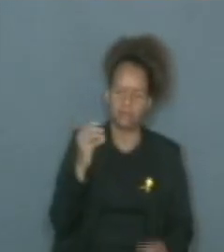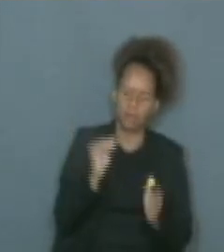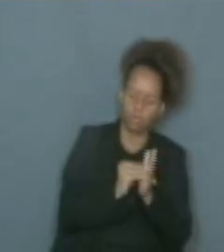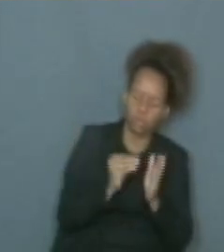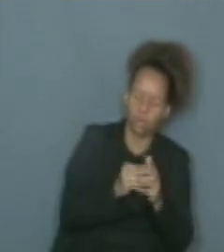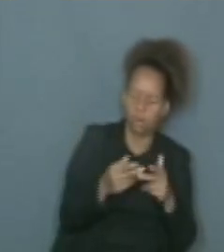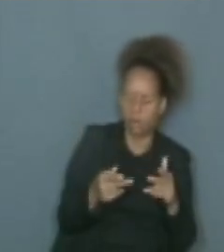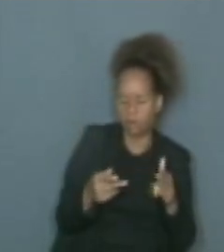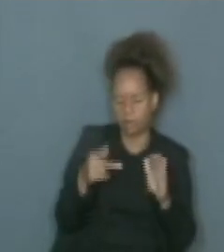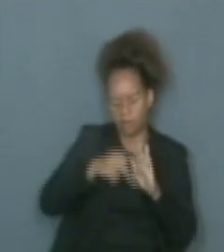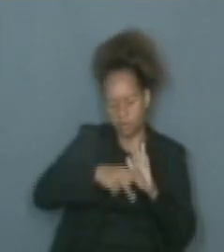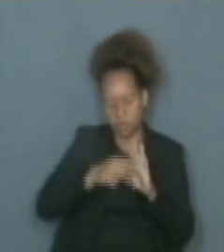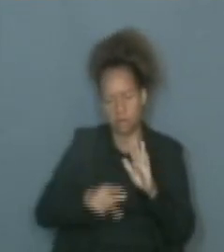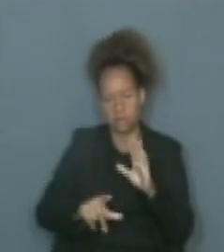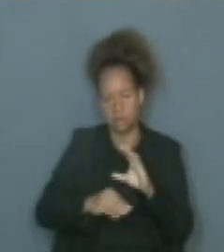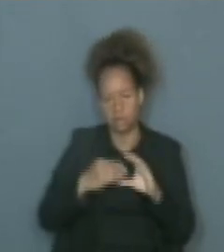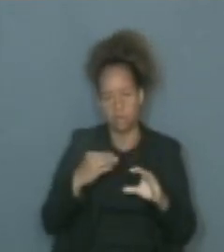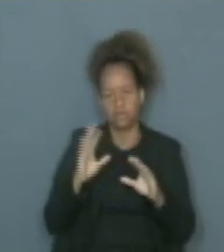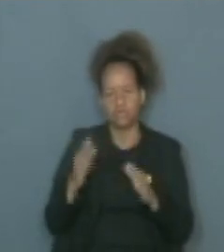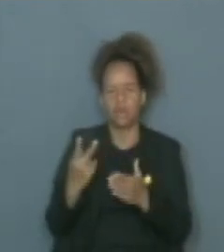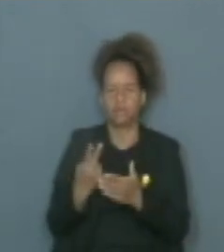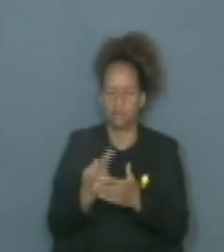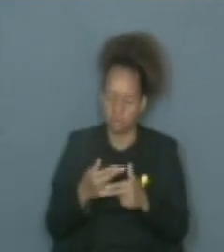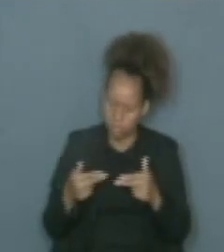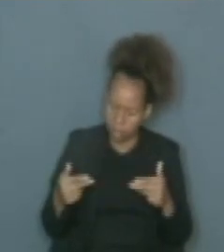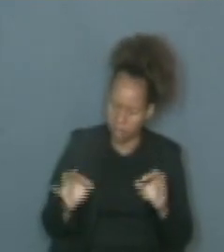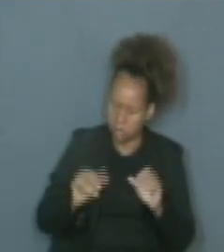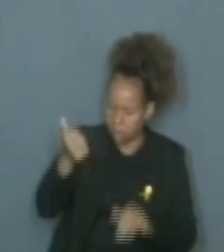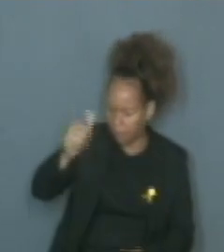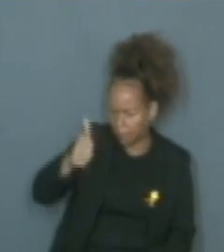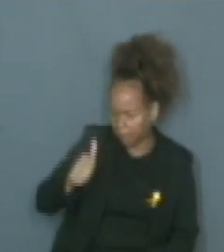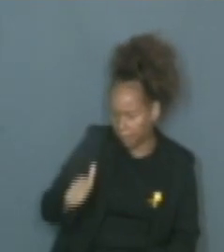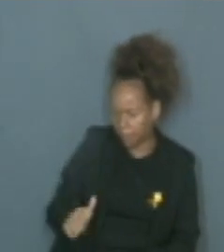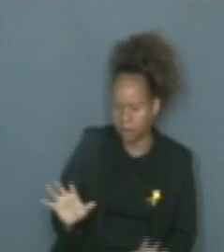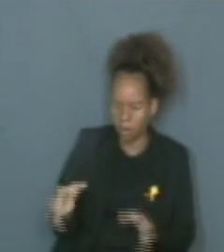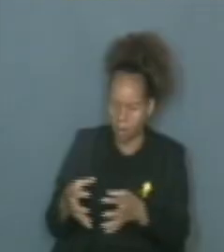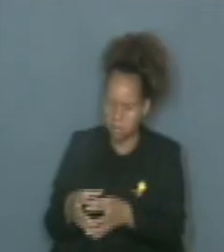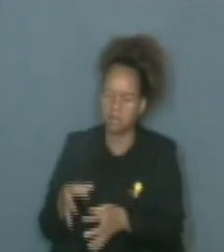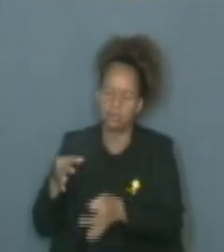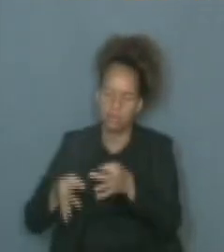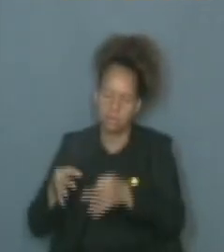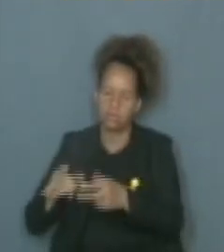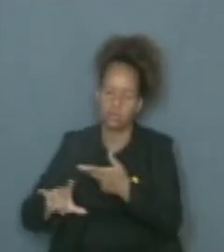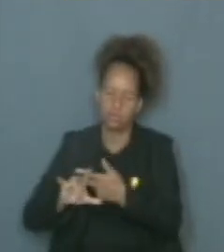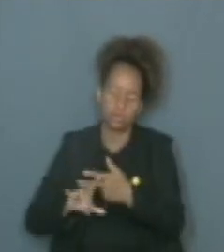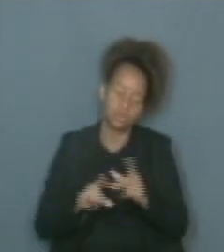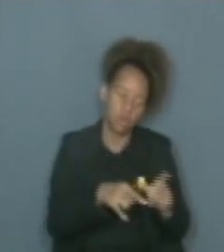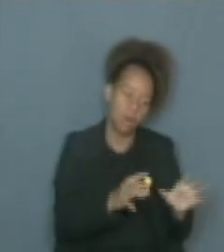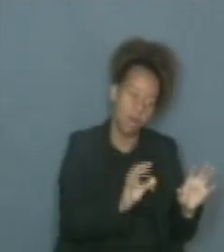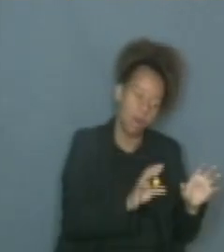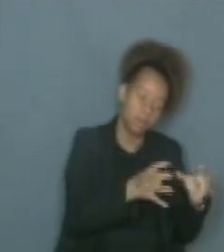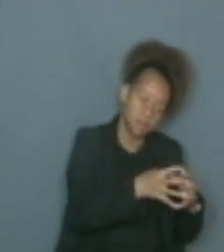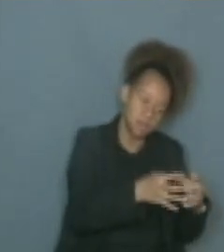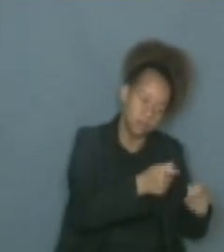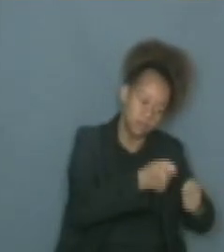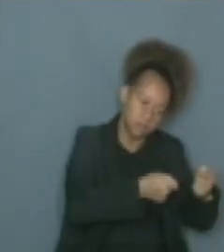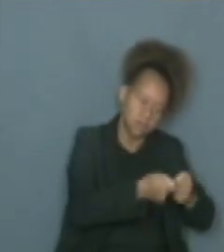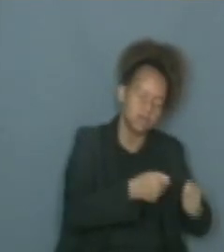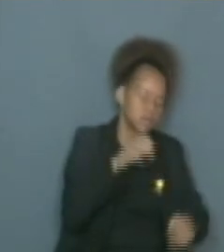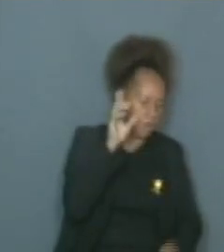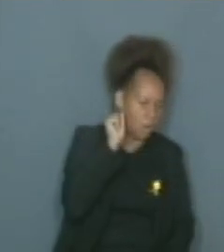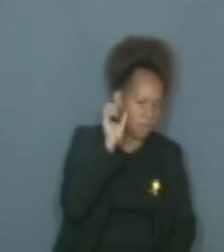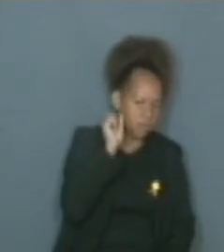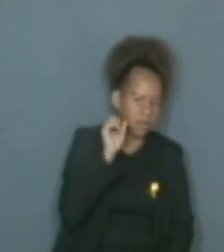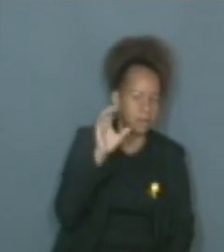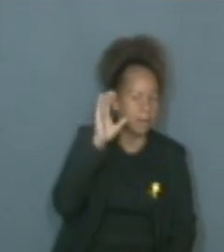no envio do projeto anterior e esse está sendo corrigido. Passamos na Comissão de Legislação e Justiça, na Comissão de Finanças, ouvindo, inclusive,